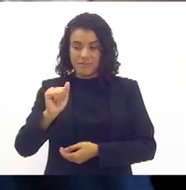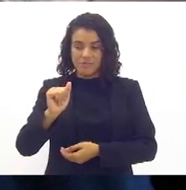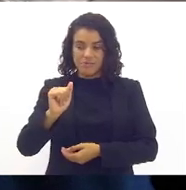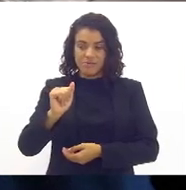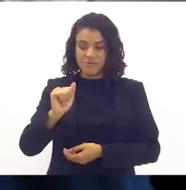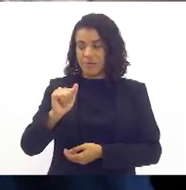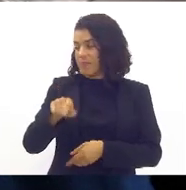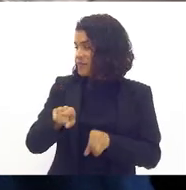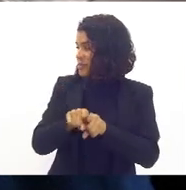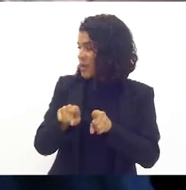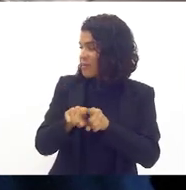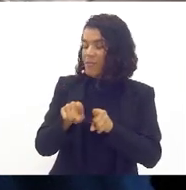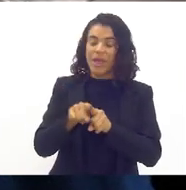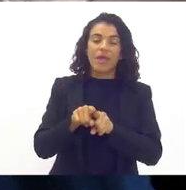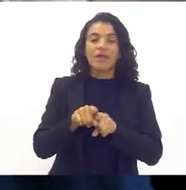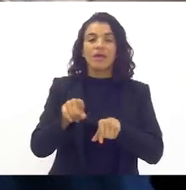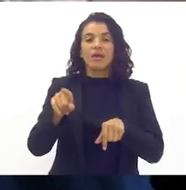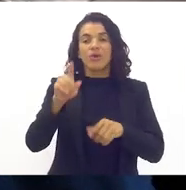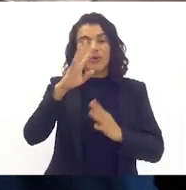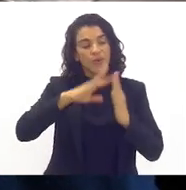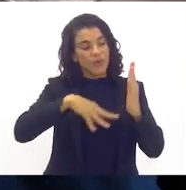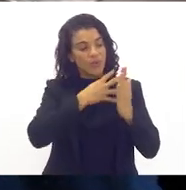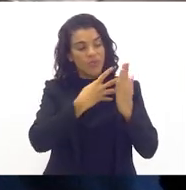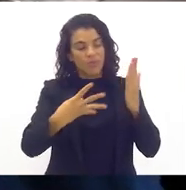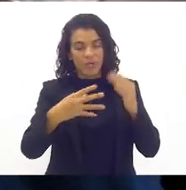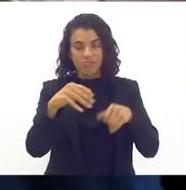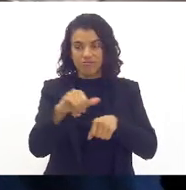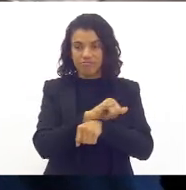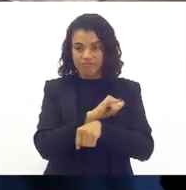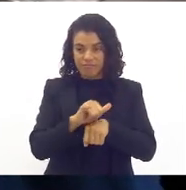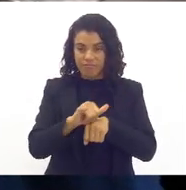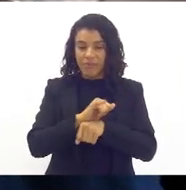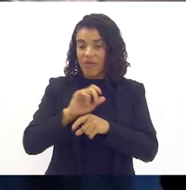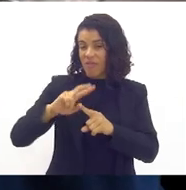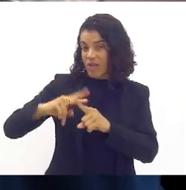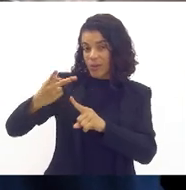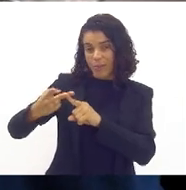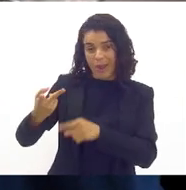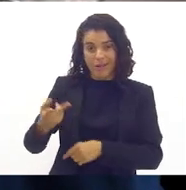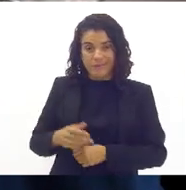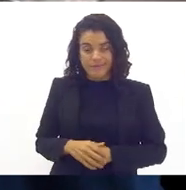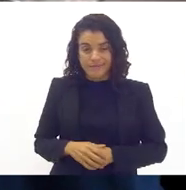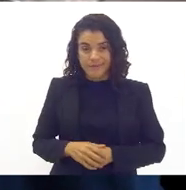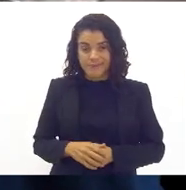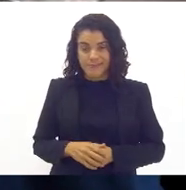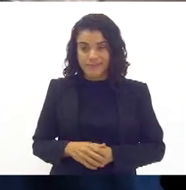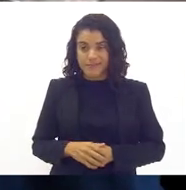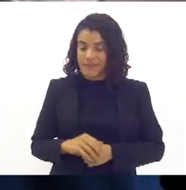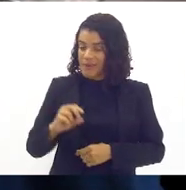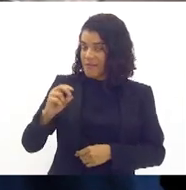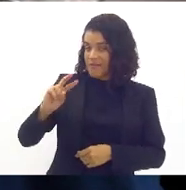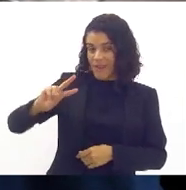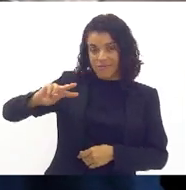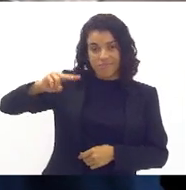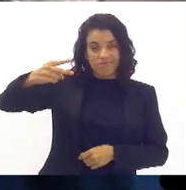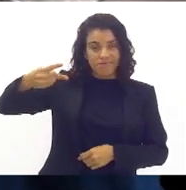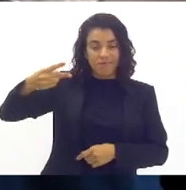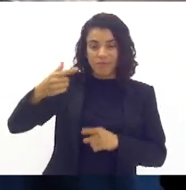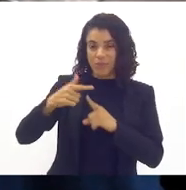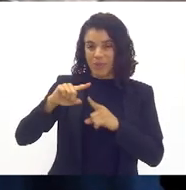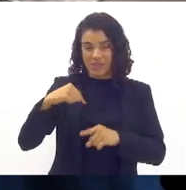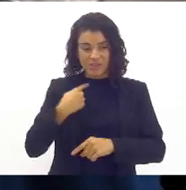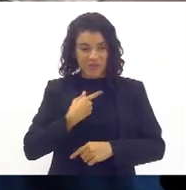e o plano estratégico, isso vai dobrar. Vai dobrar, porque nós não vamos pagar